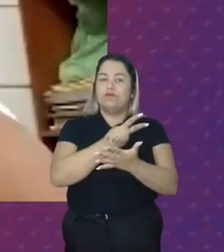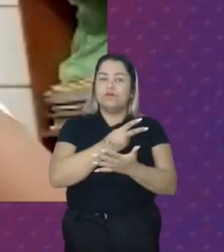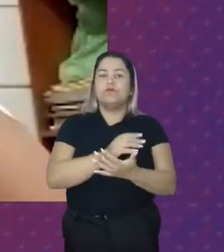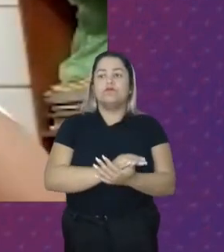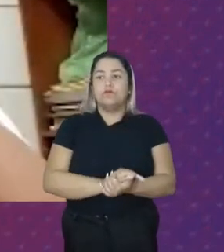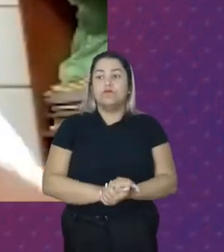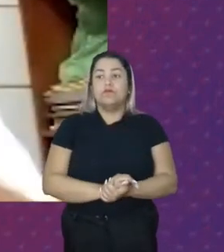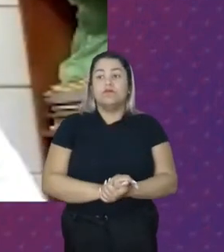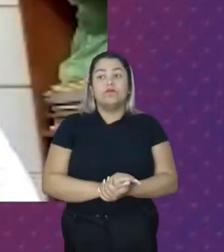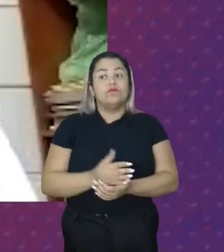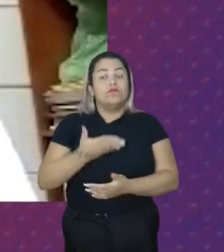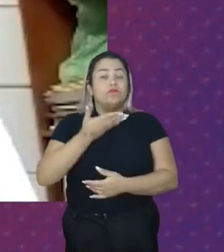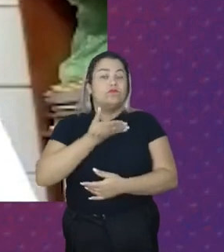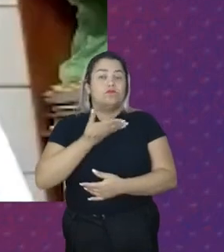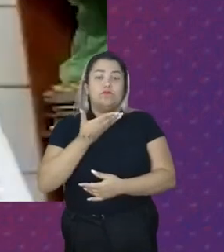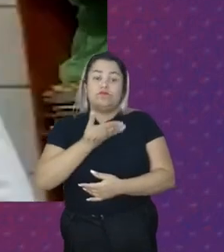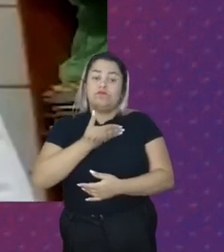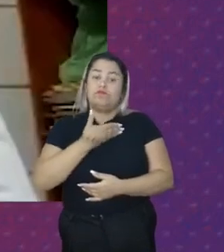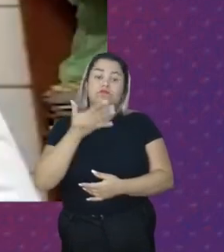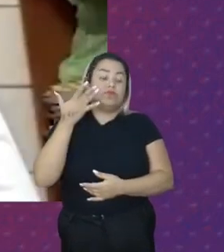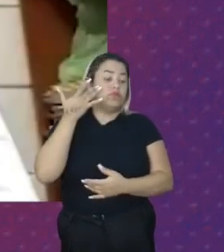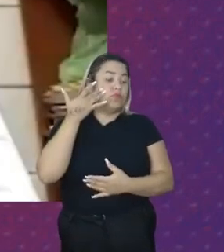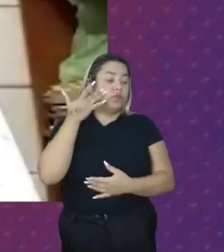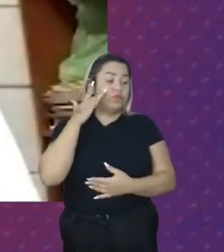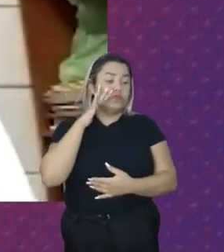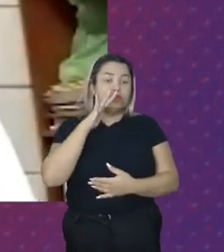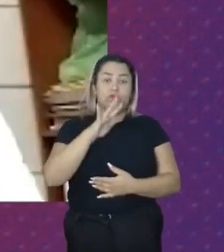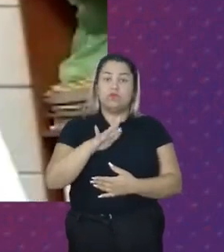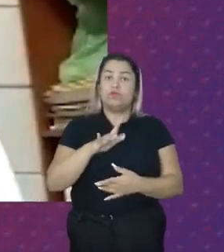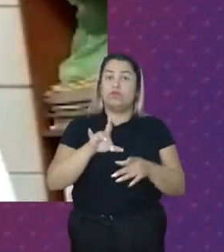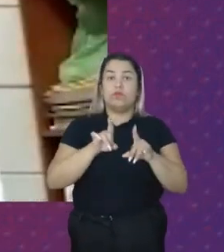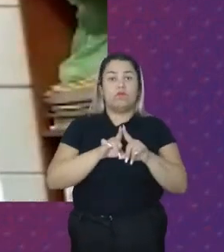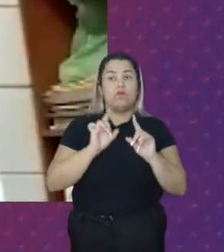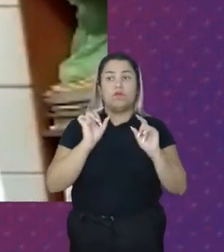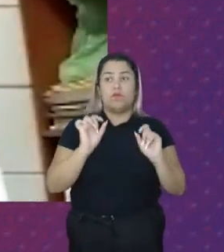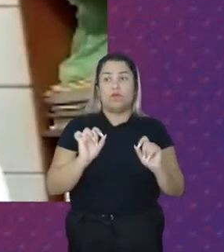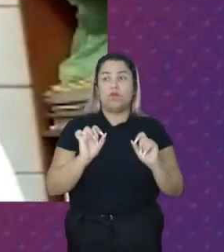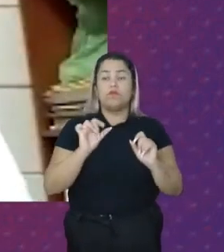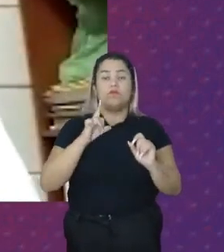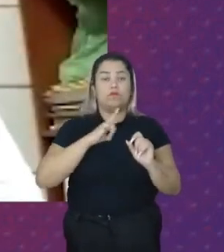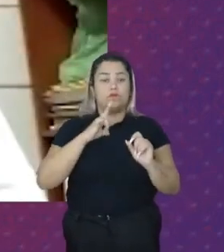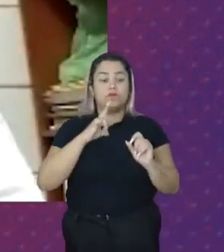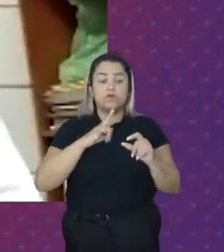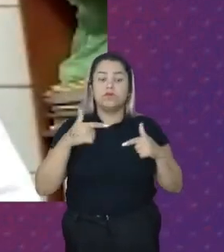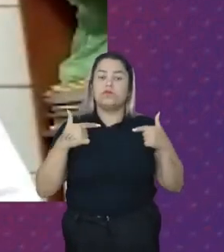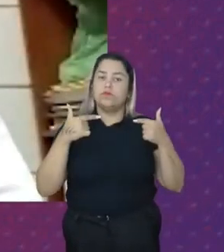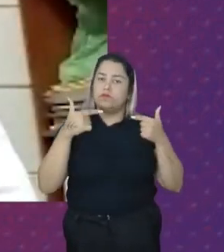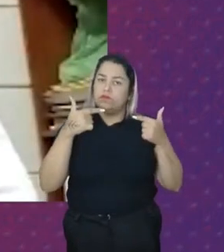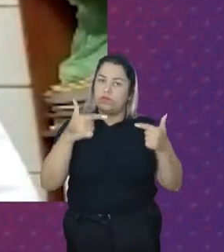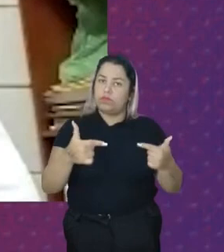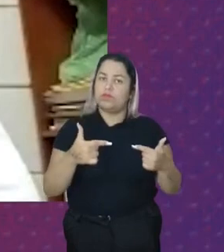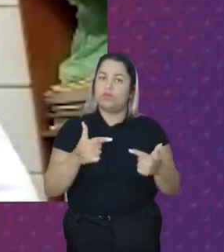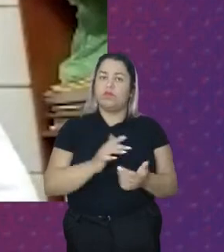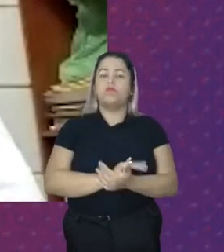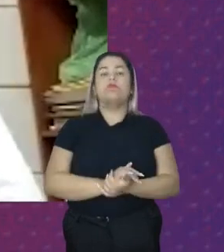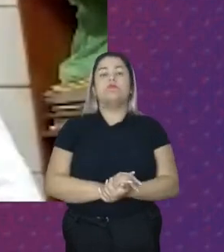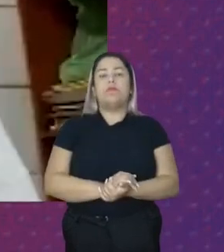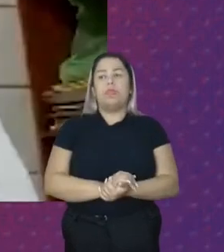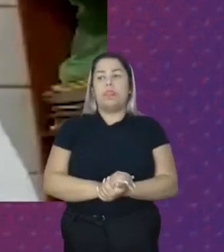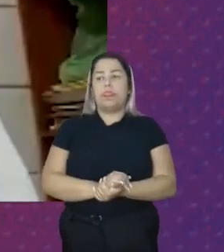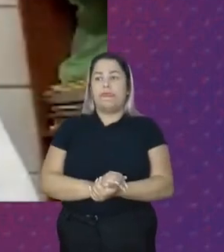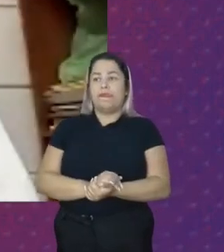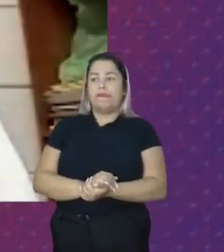As companheiras Muitas vezes Não sabem Que existe Indicato Não sabem Que existe Essa luta Então Quando Eu